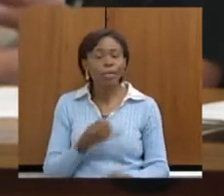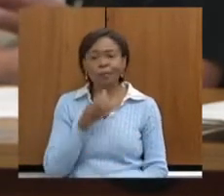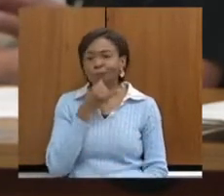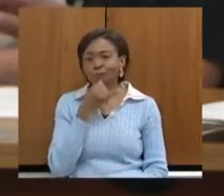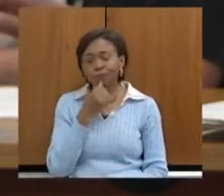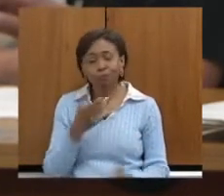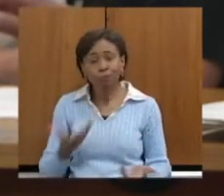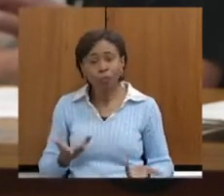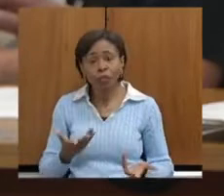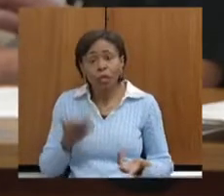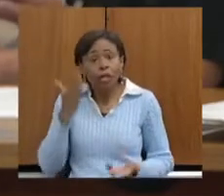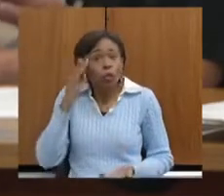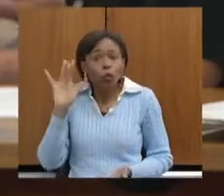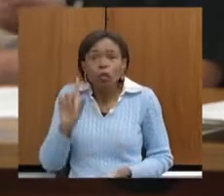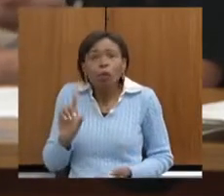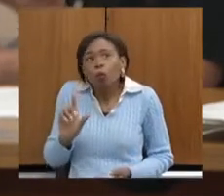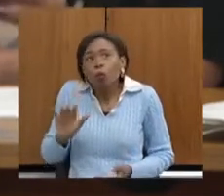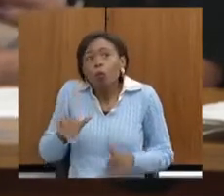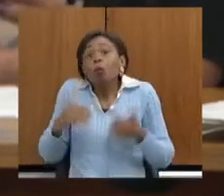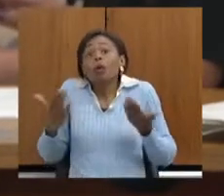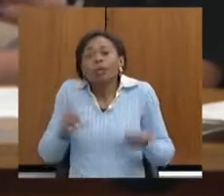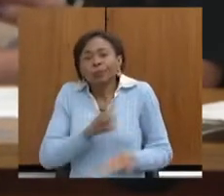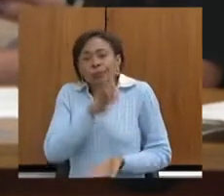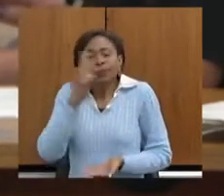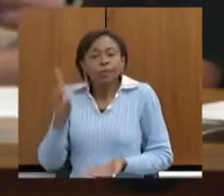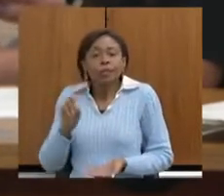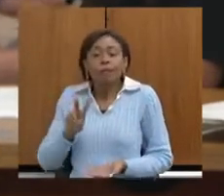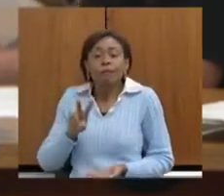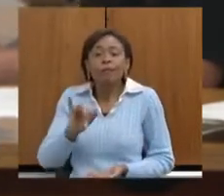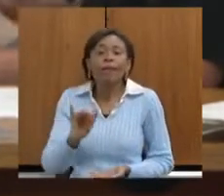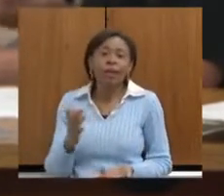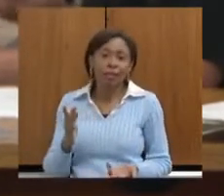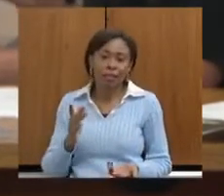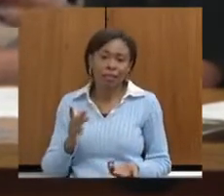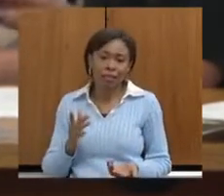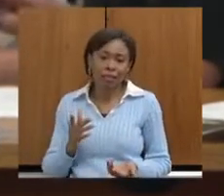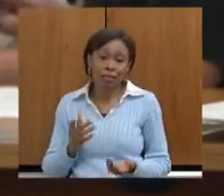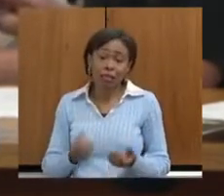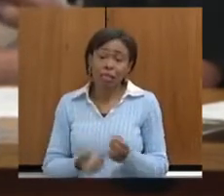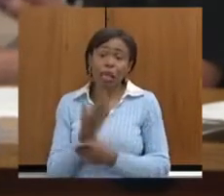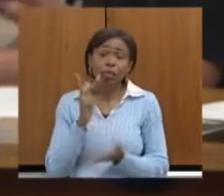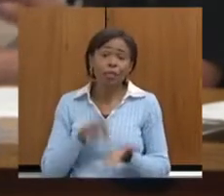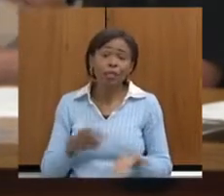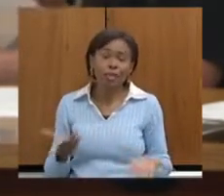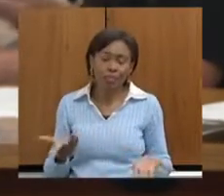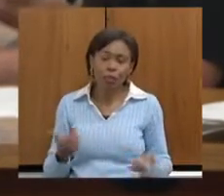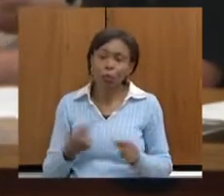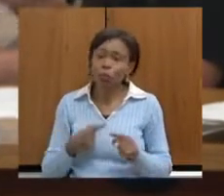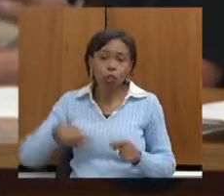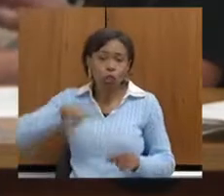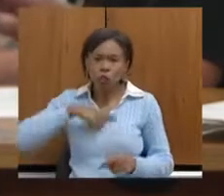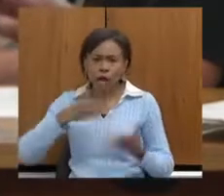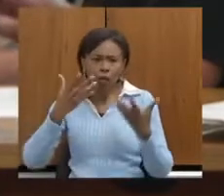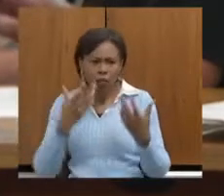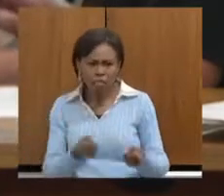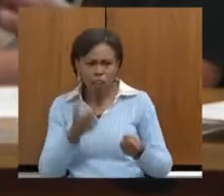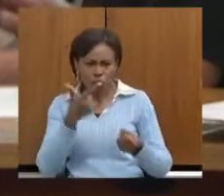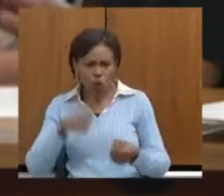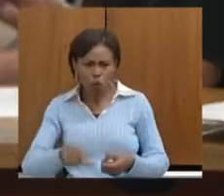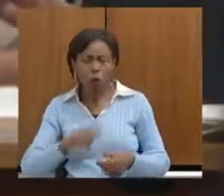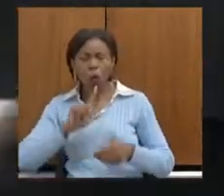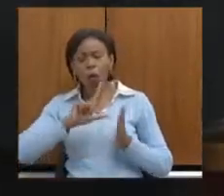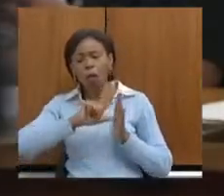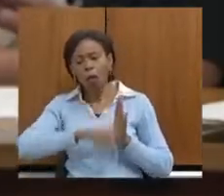podemos precisar quando que ela vai acontecer exatamente que não podemos aceitar novos mecanismos